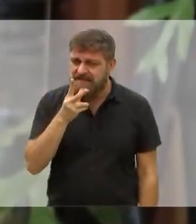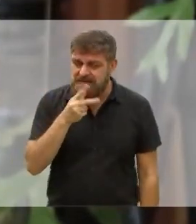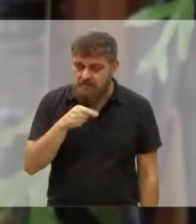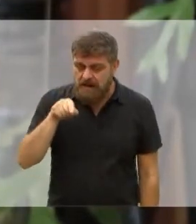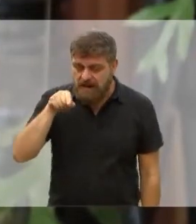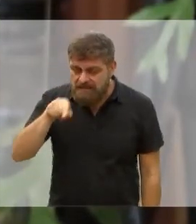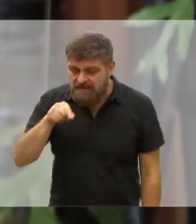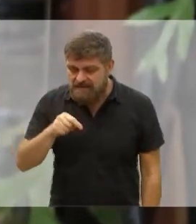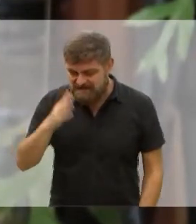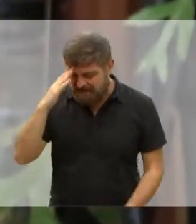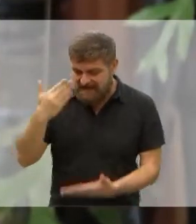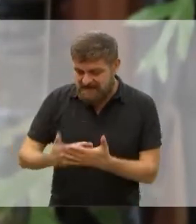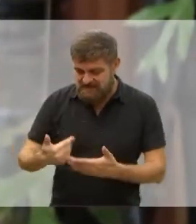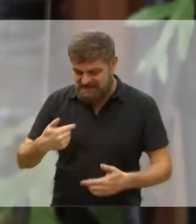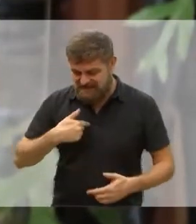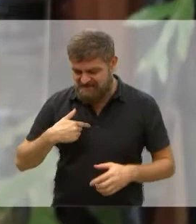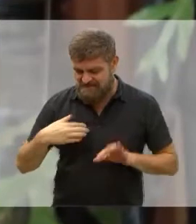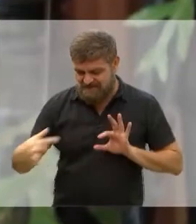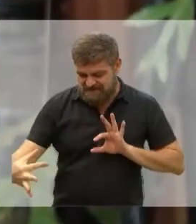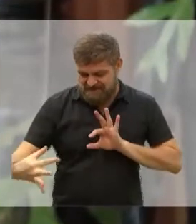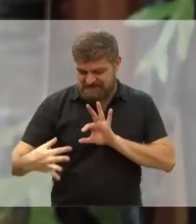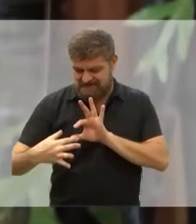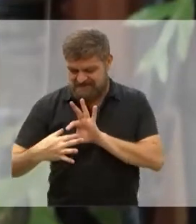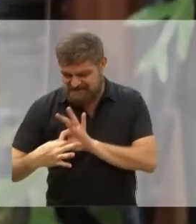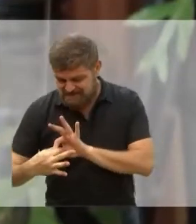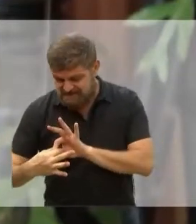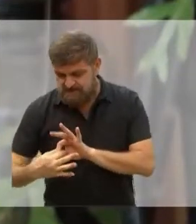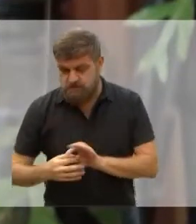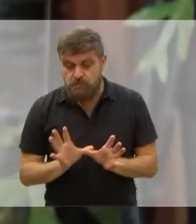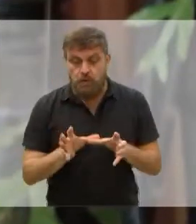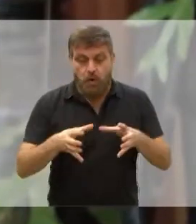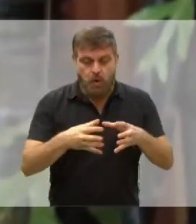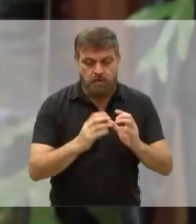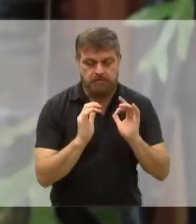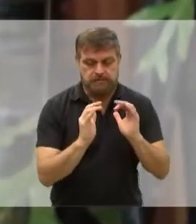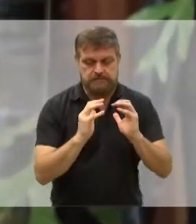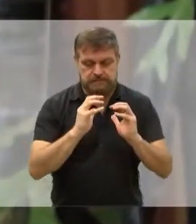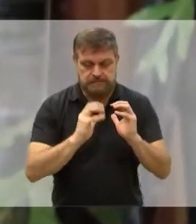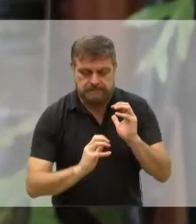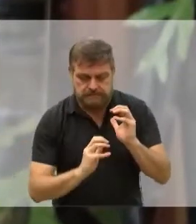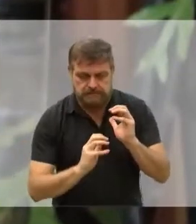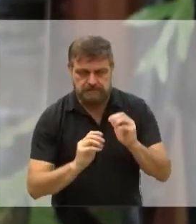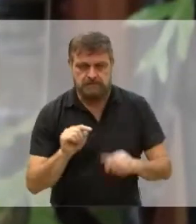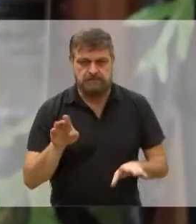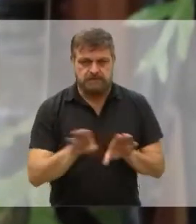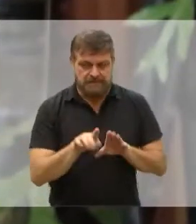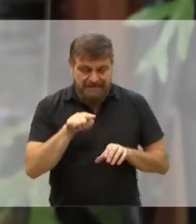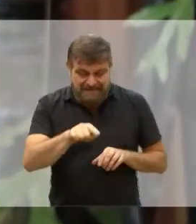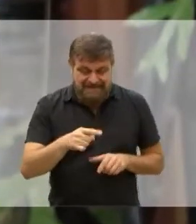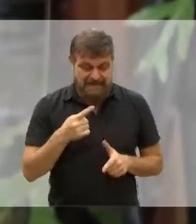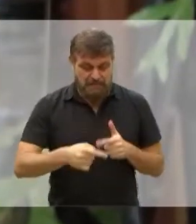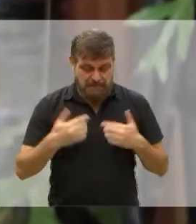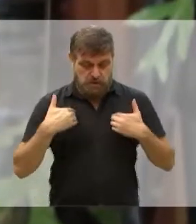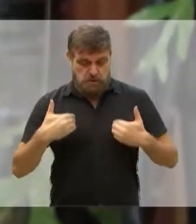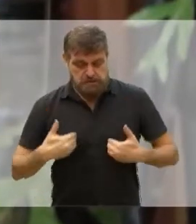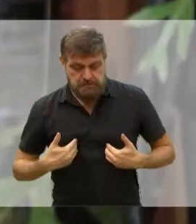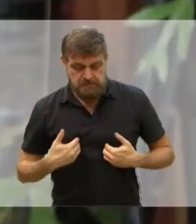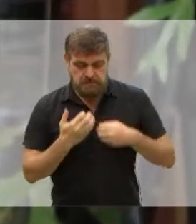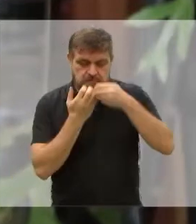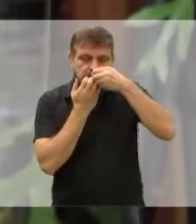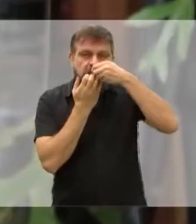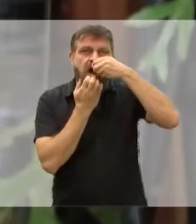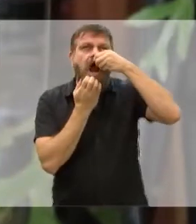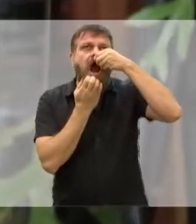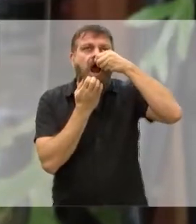para conquistar esse paciente, né? A pessoa com paralisia cerebral, muitas vezes tem algumas questões biológicas de não conseguir abrir